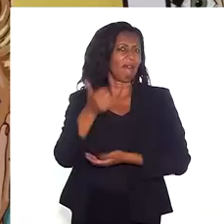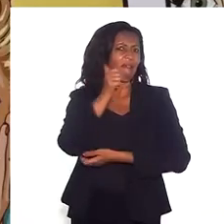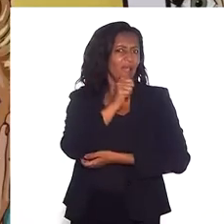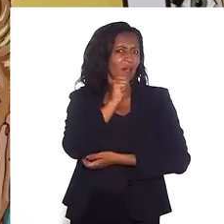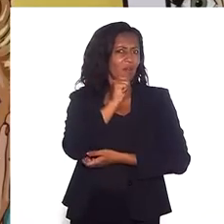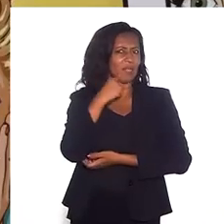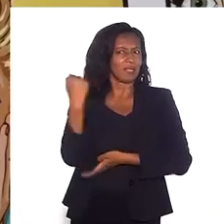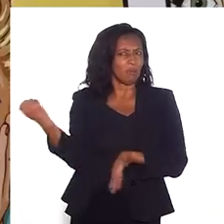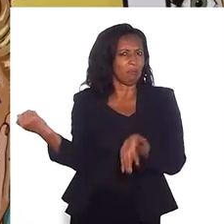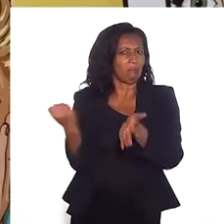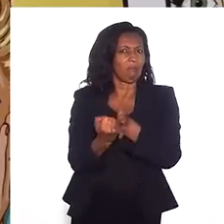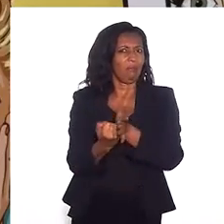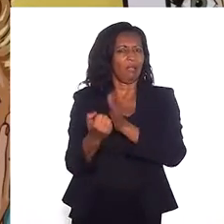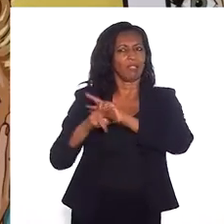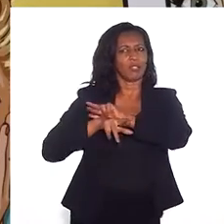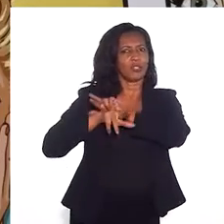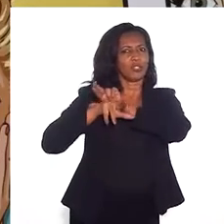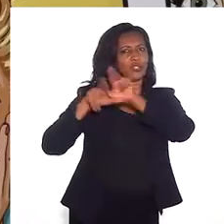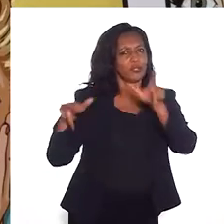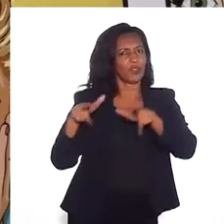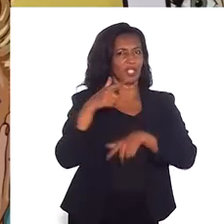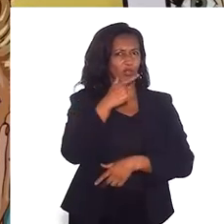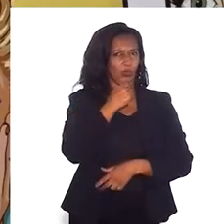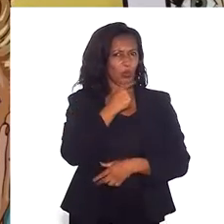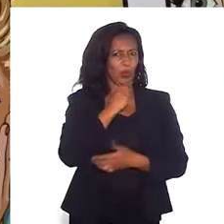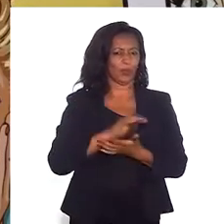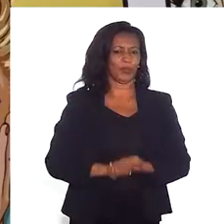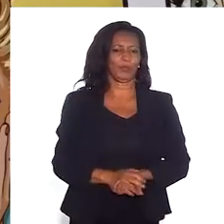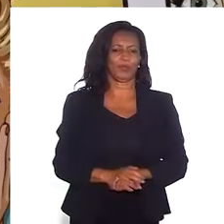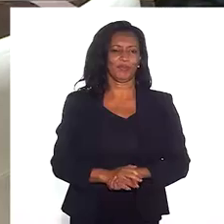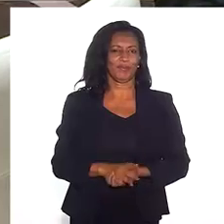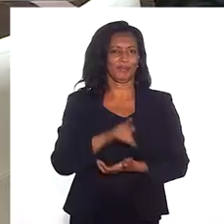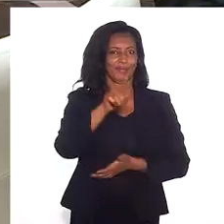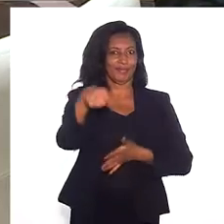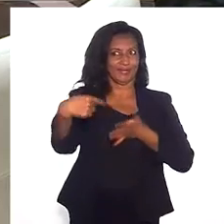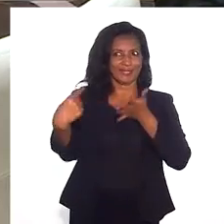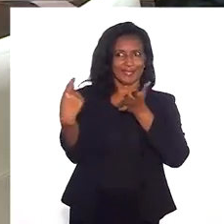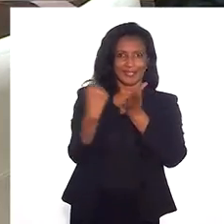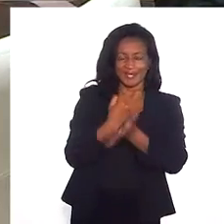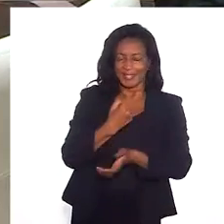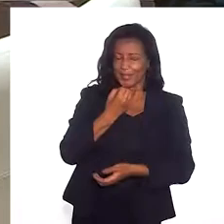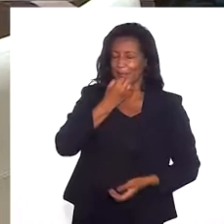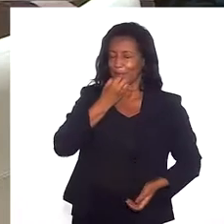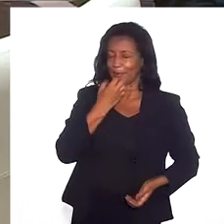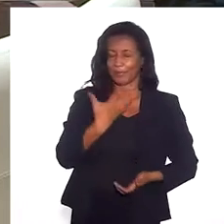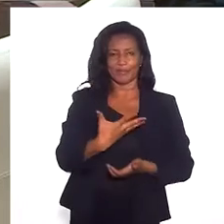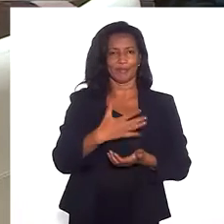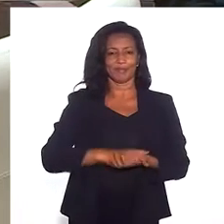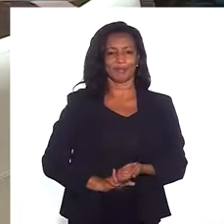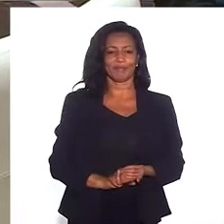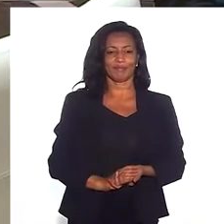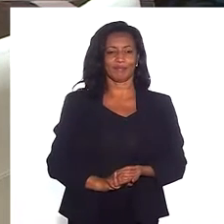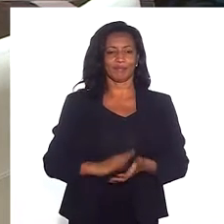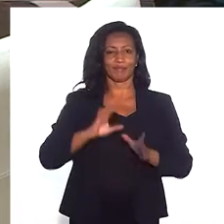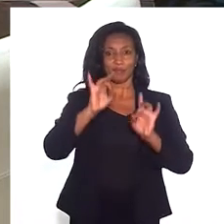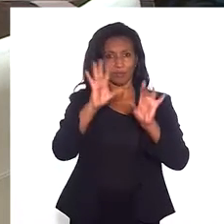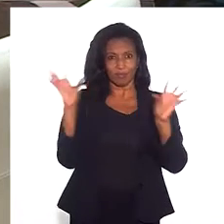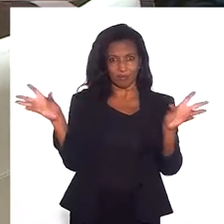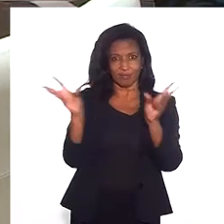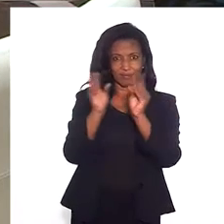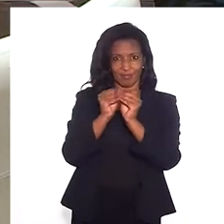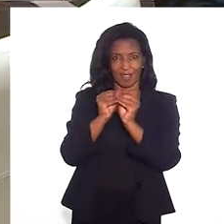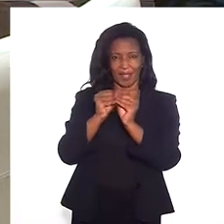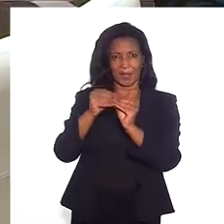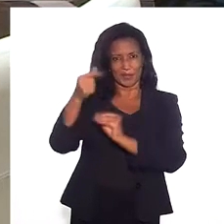que as mulheres são impactadas de forma diferenciada dos homens? Essa pergunta sua é muito boa. E só para